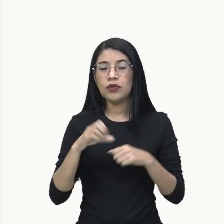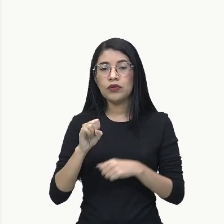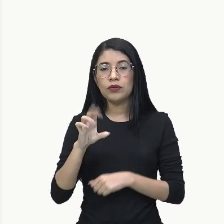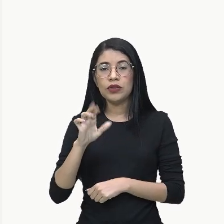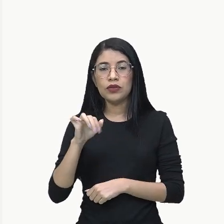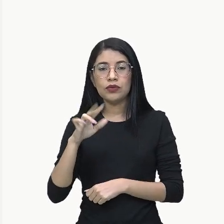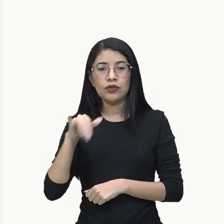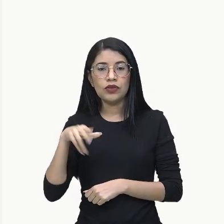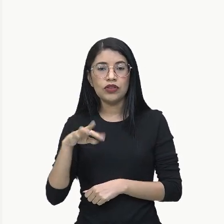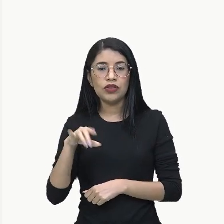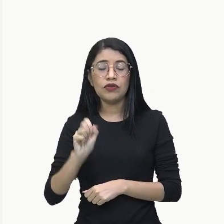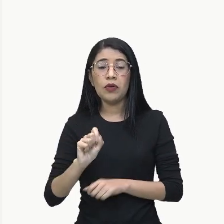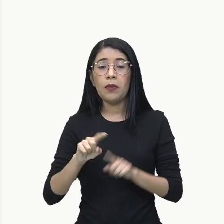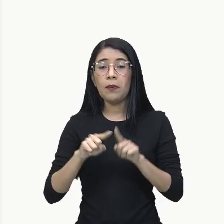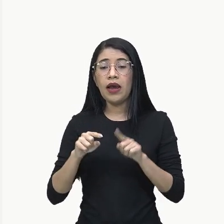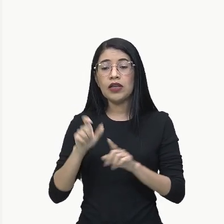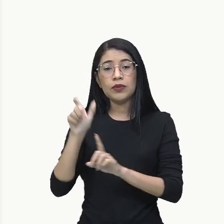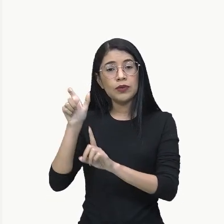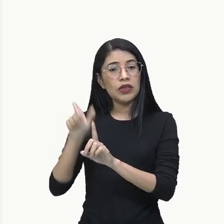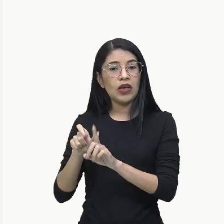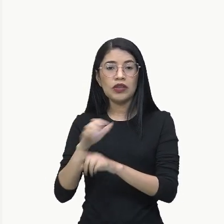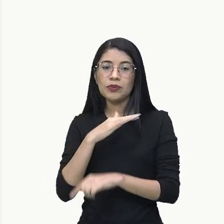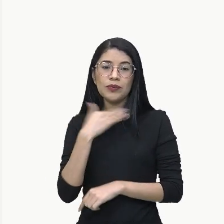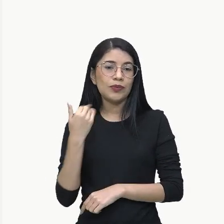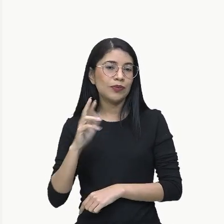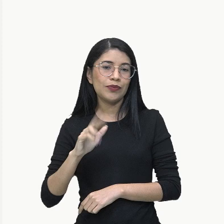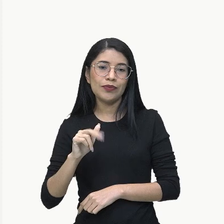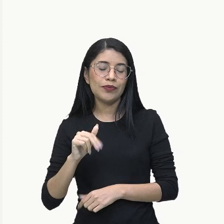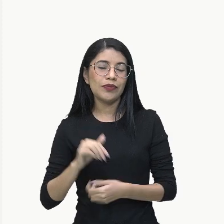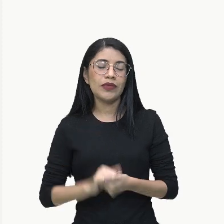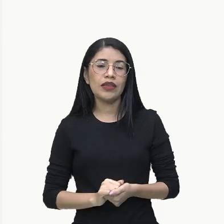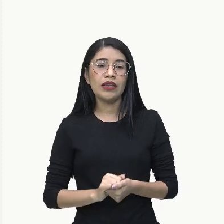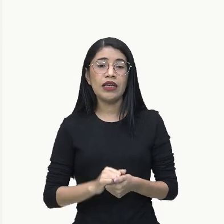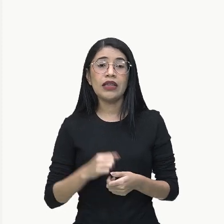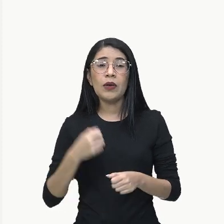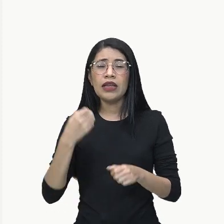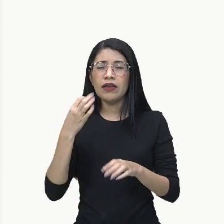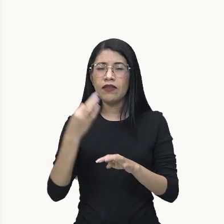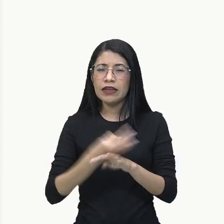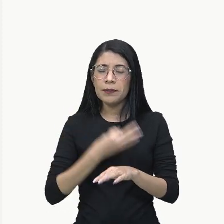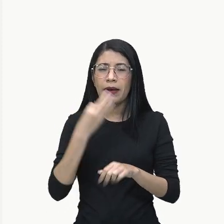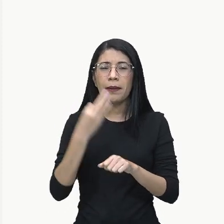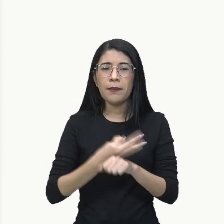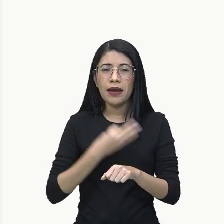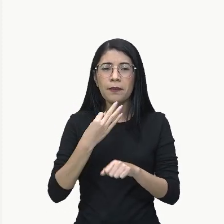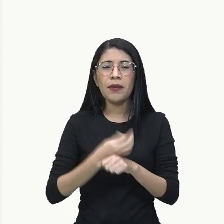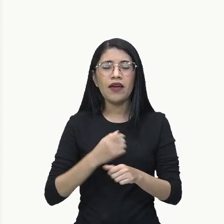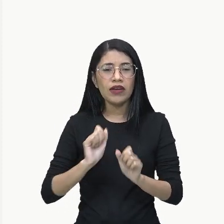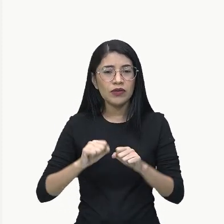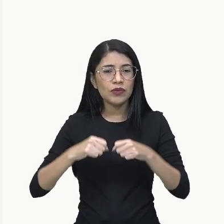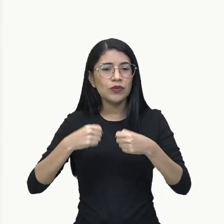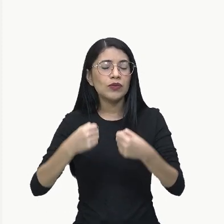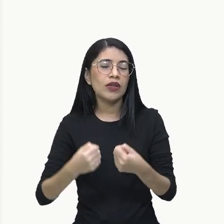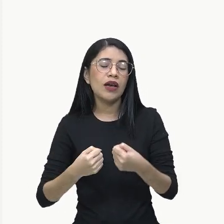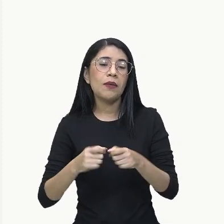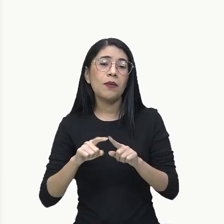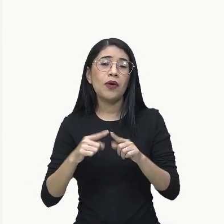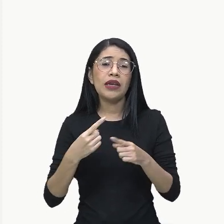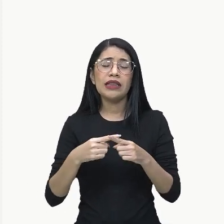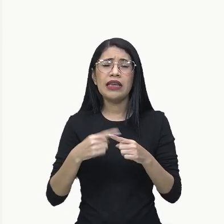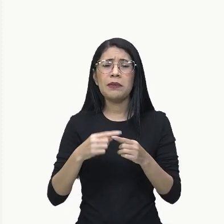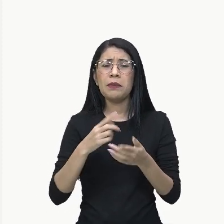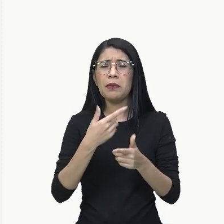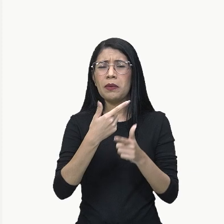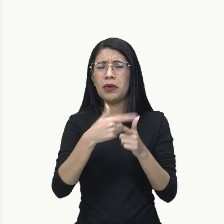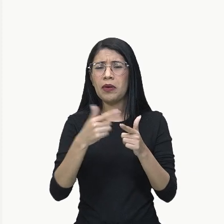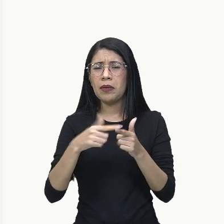não morre, você é duro, ou seja, a sociedade é persistente, né? Então, por mais tom negativo que se